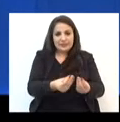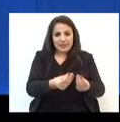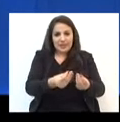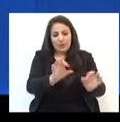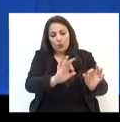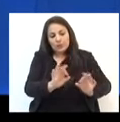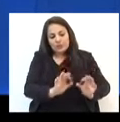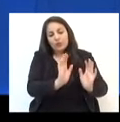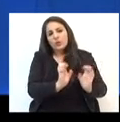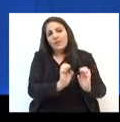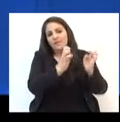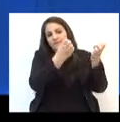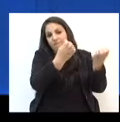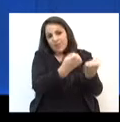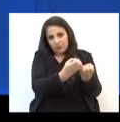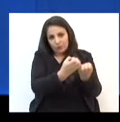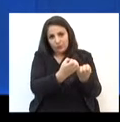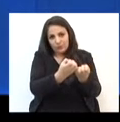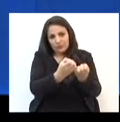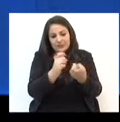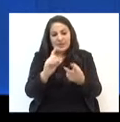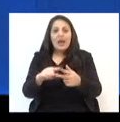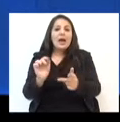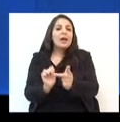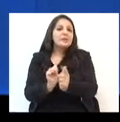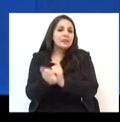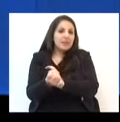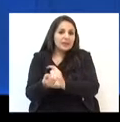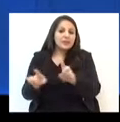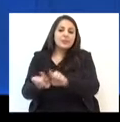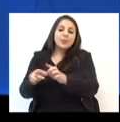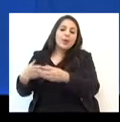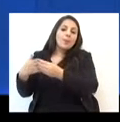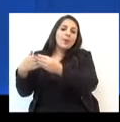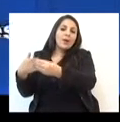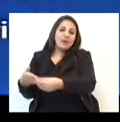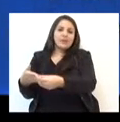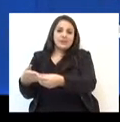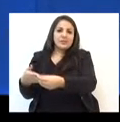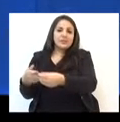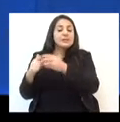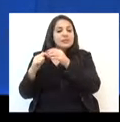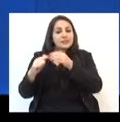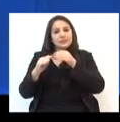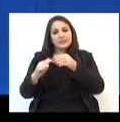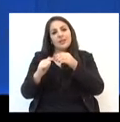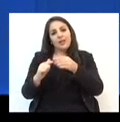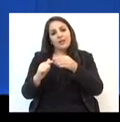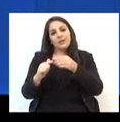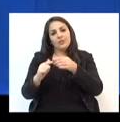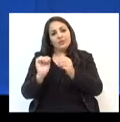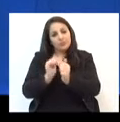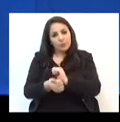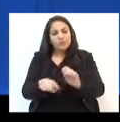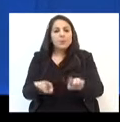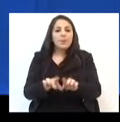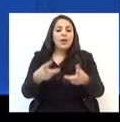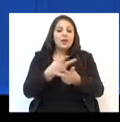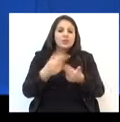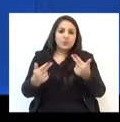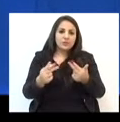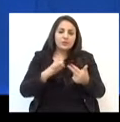eventos, atletas e dirigentes que se destacam na área desportista. Entre as modalidades que serão